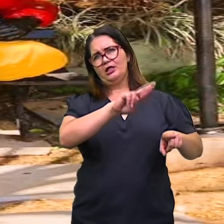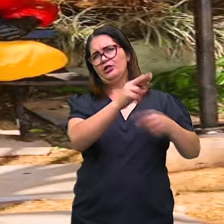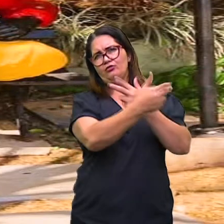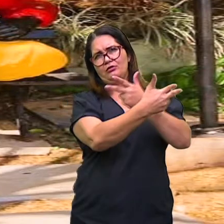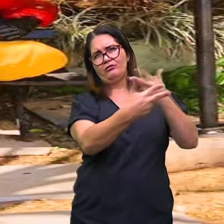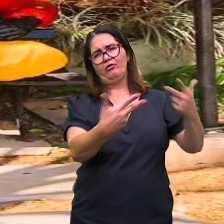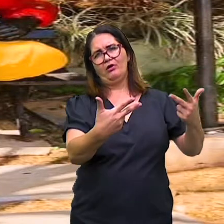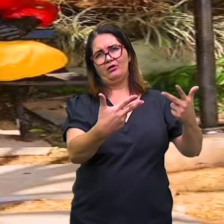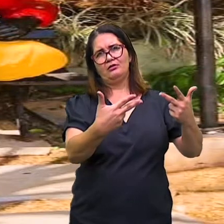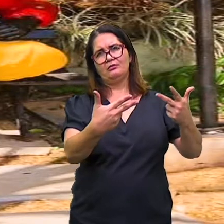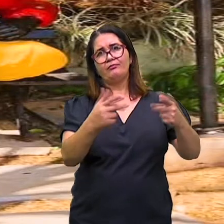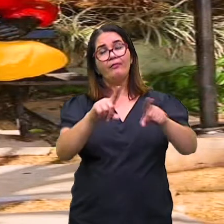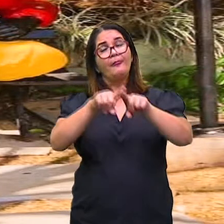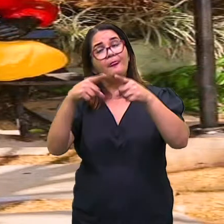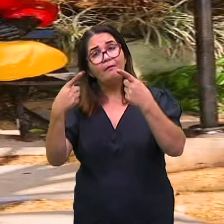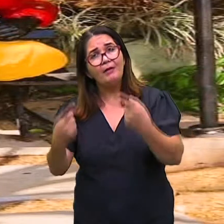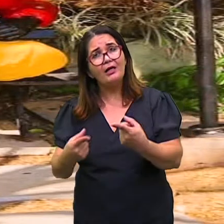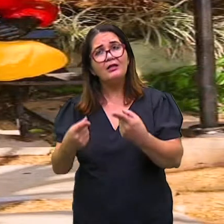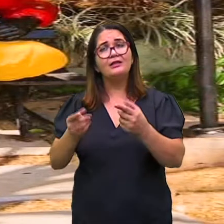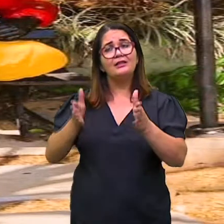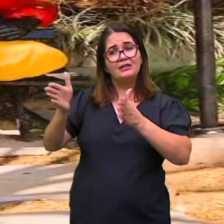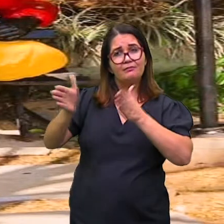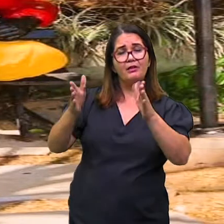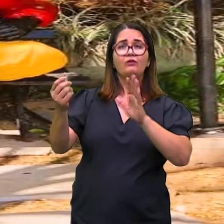e também que vem